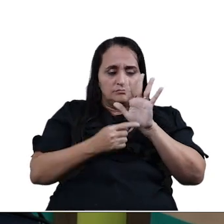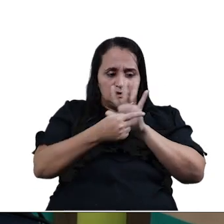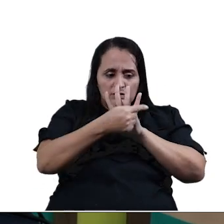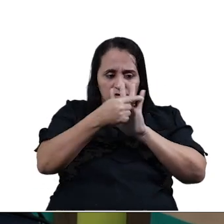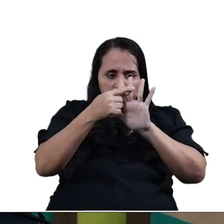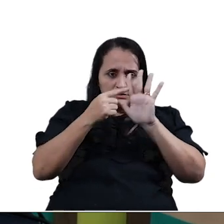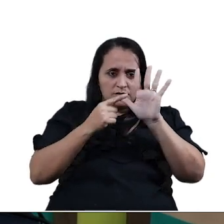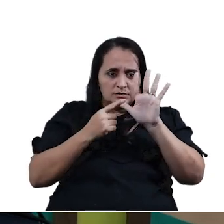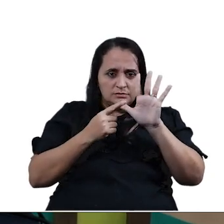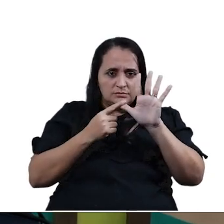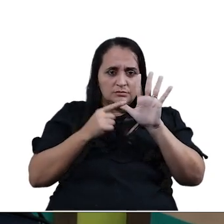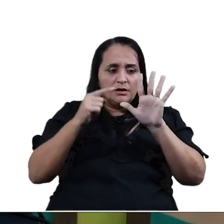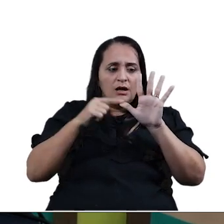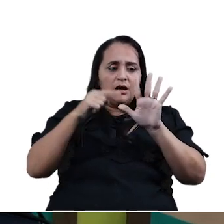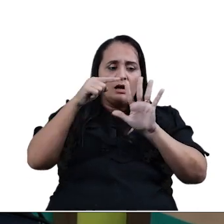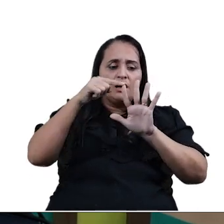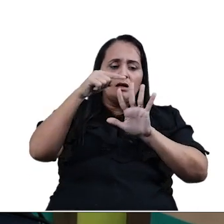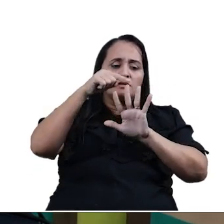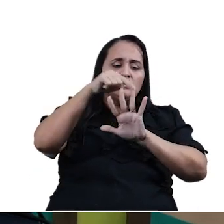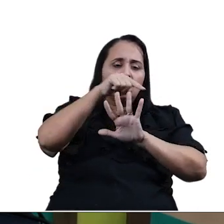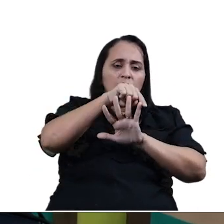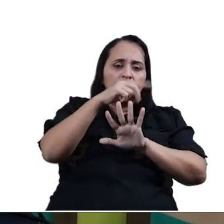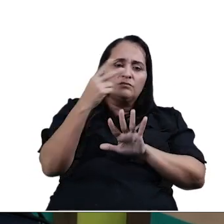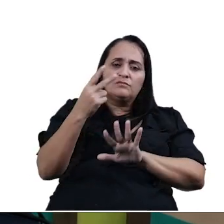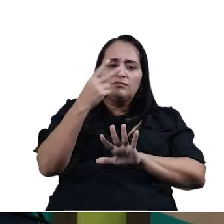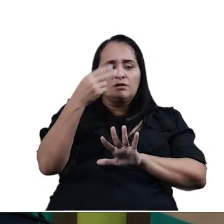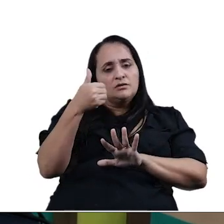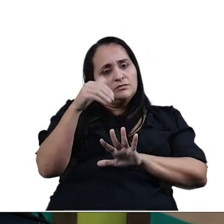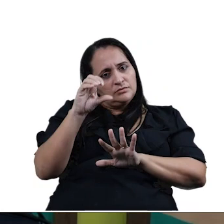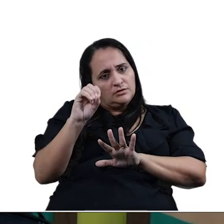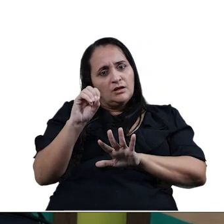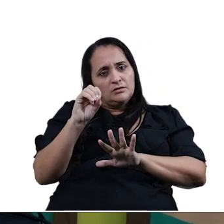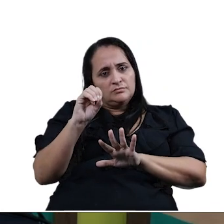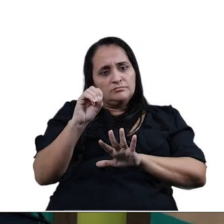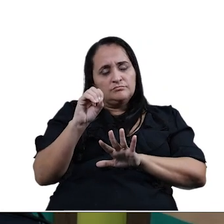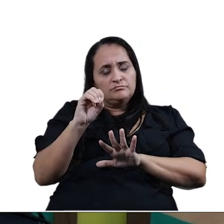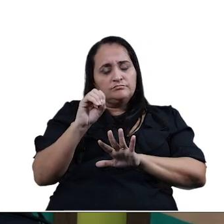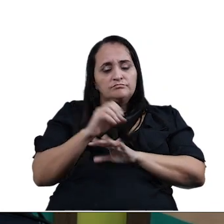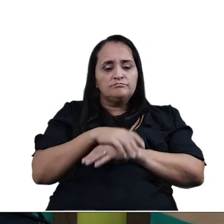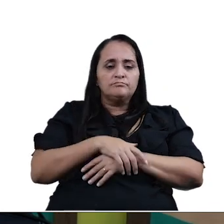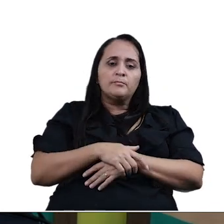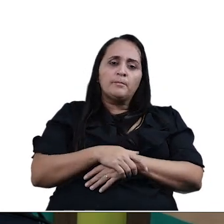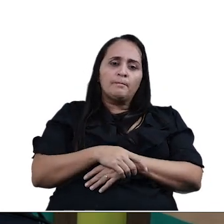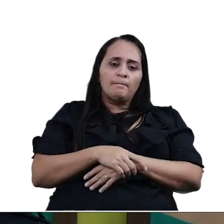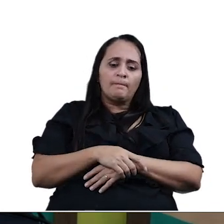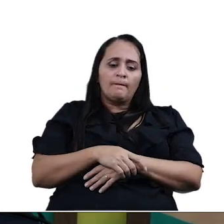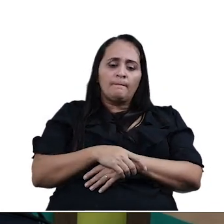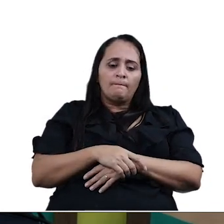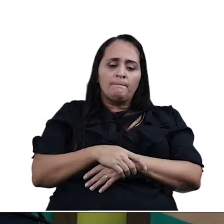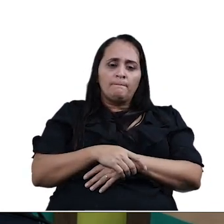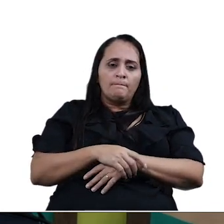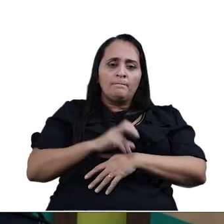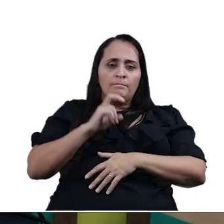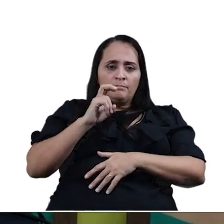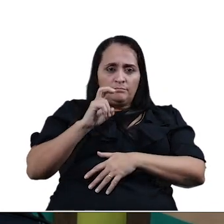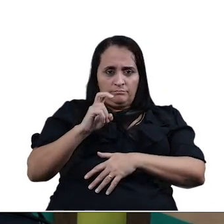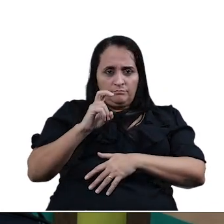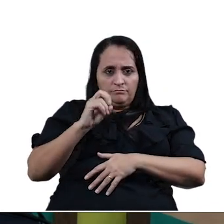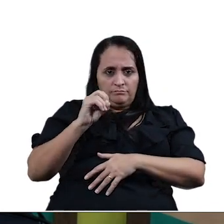5 dedinhos, cada um valendo 10. 10, 20, 30, 40, 50. Então,